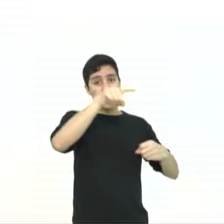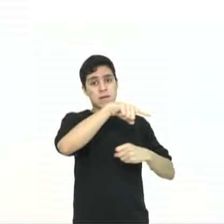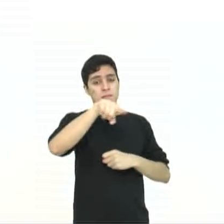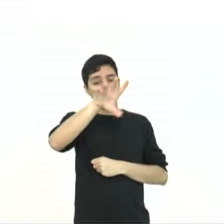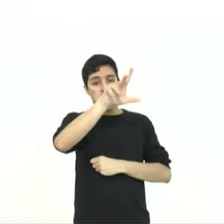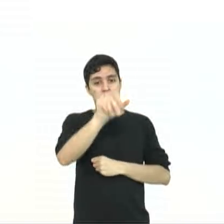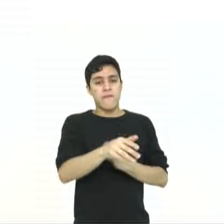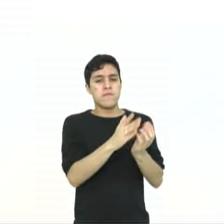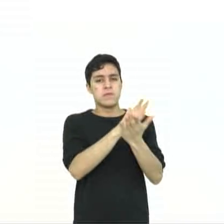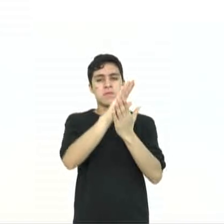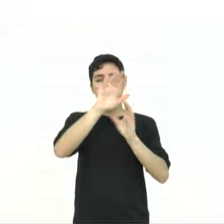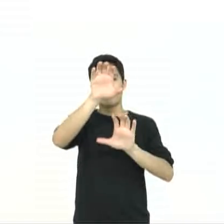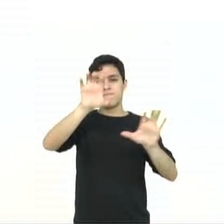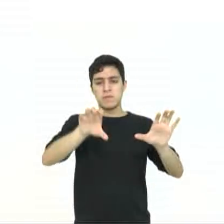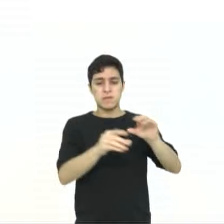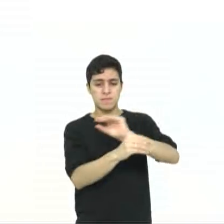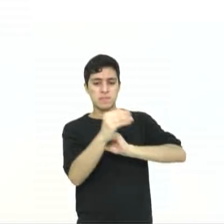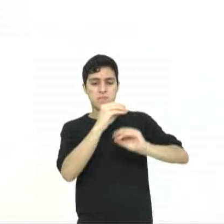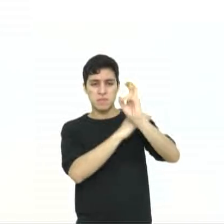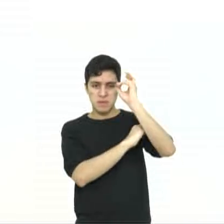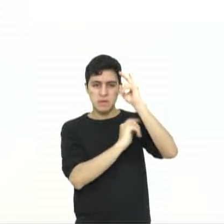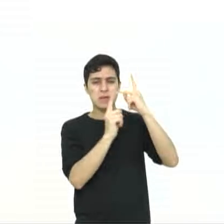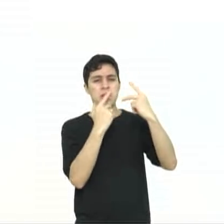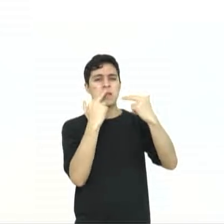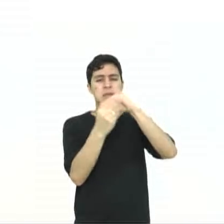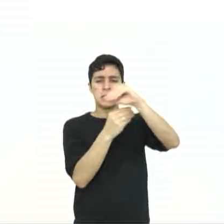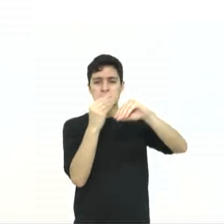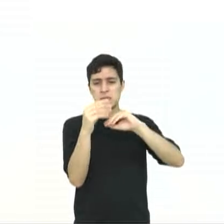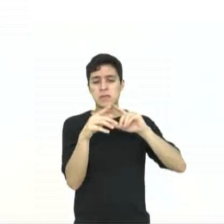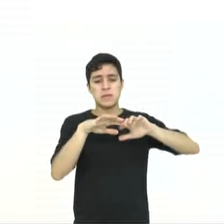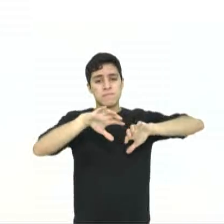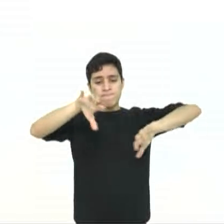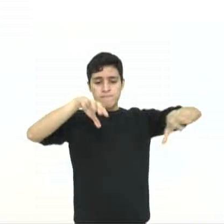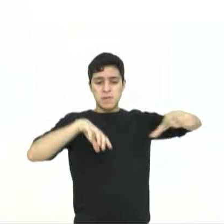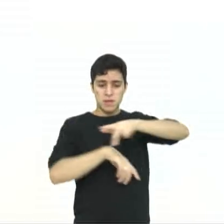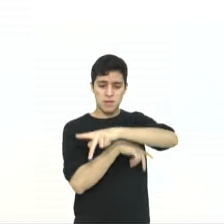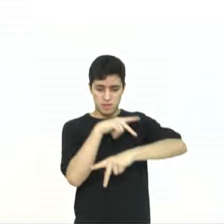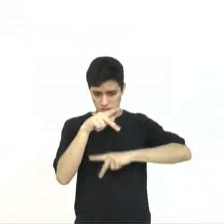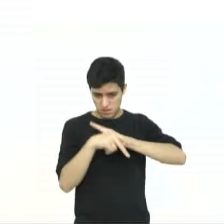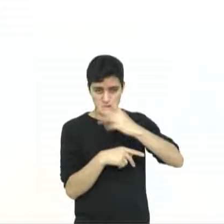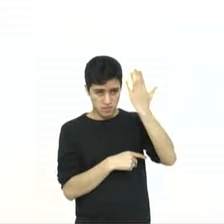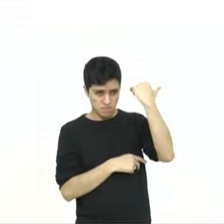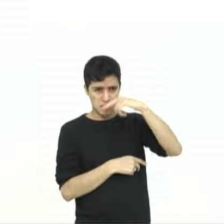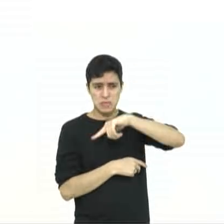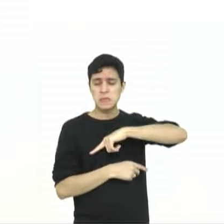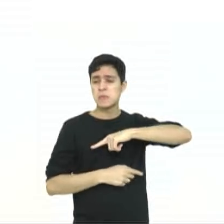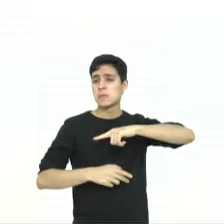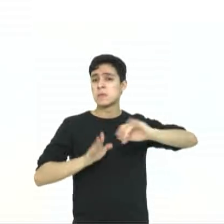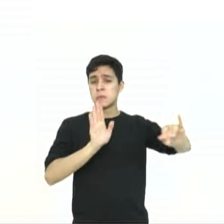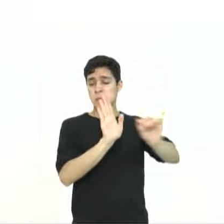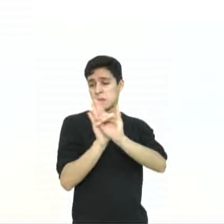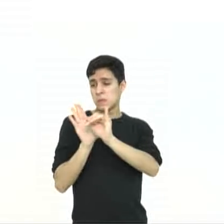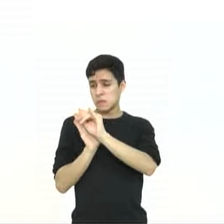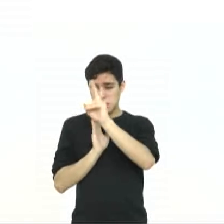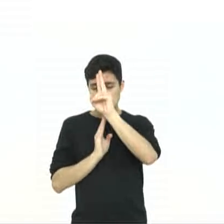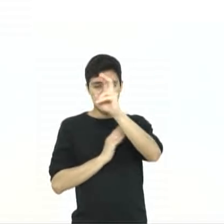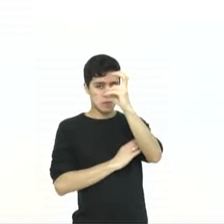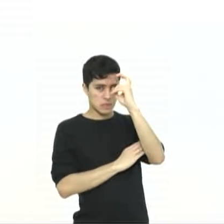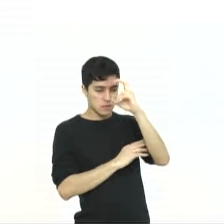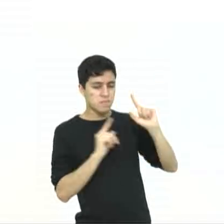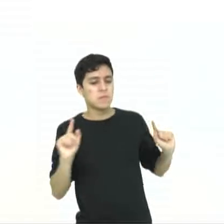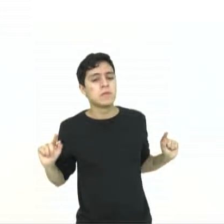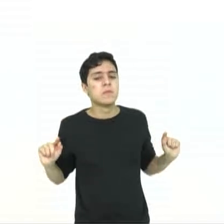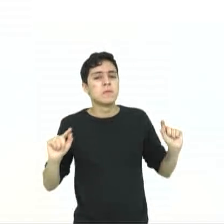artificiais, misturando culturas, línguas diferentes, separando povos que tinham grande identidade cultural, o